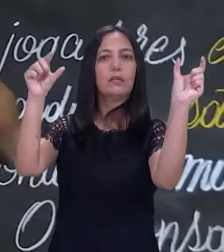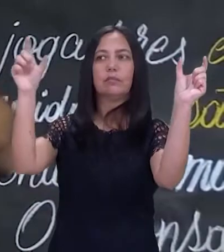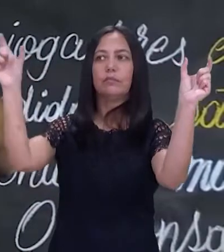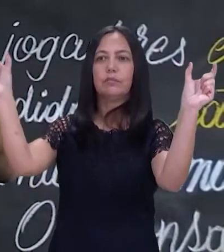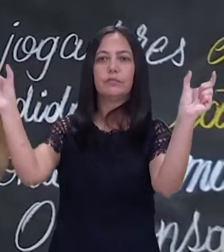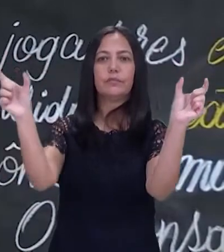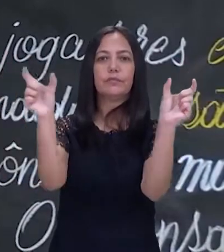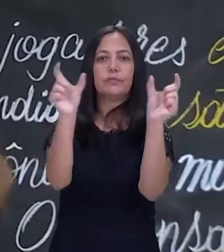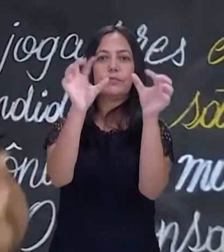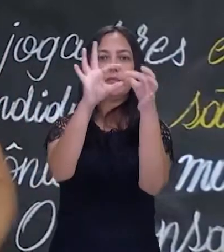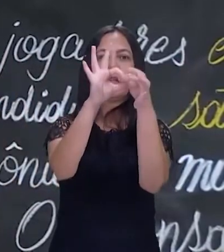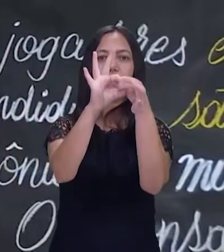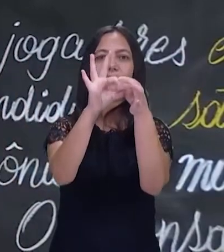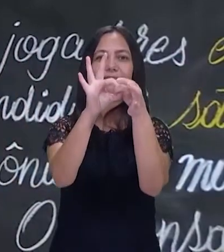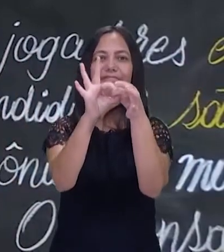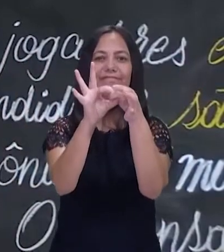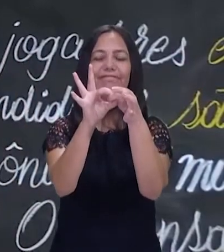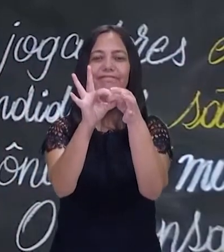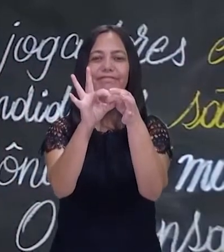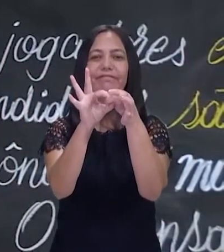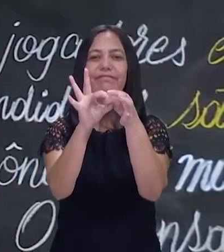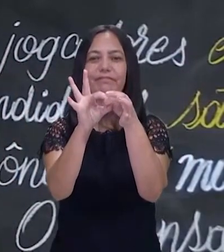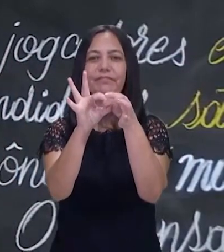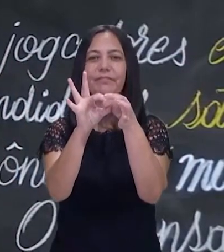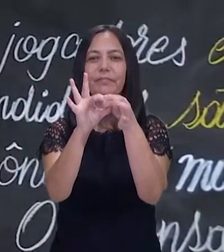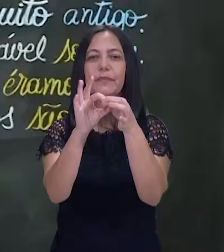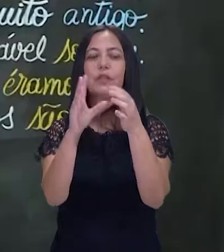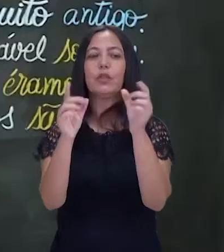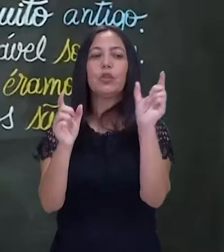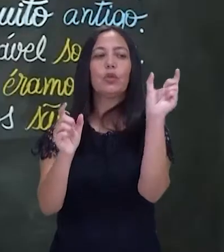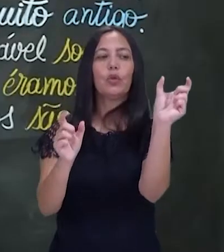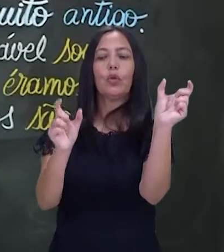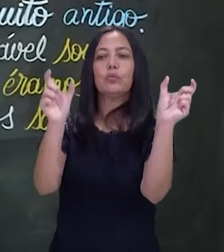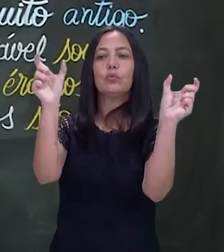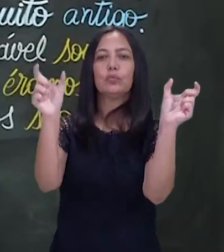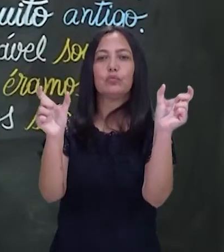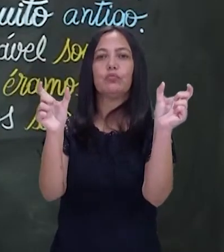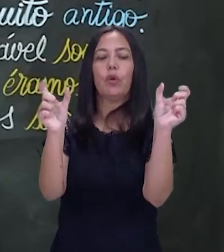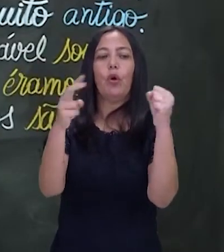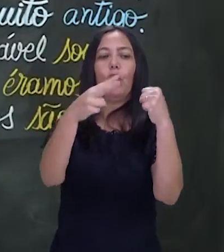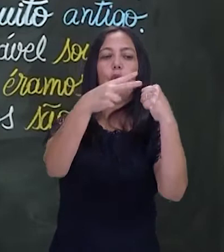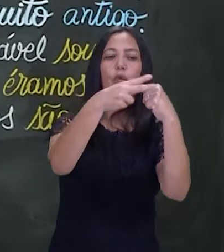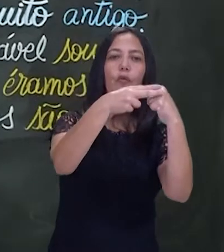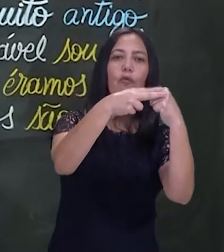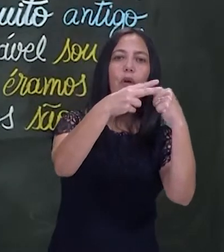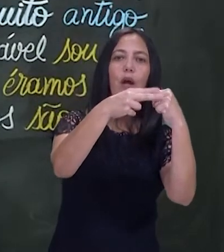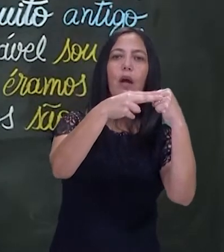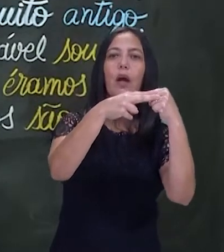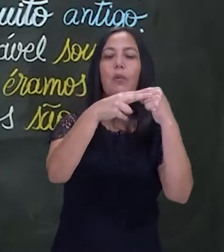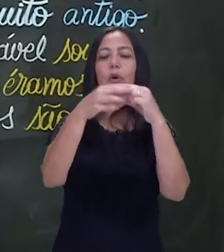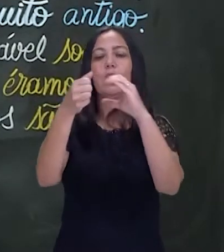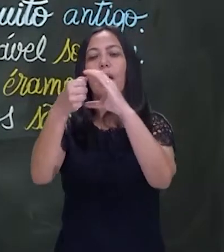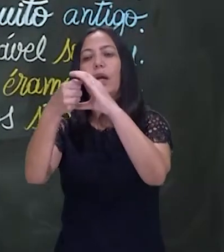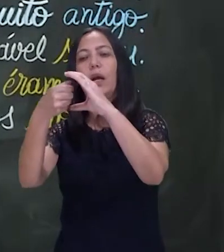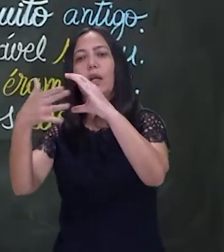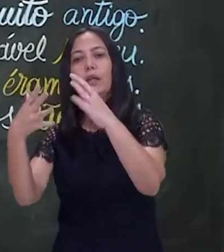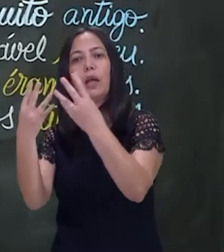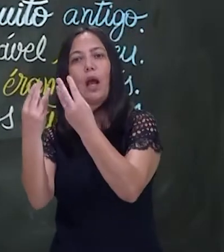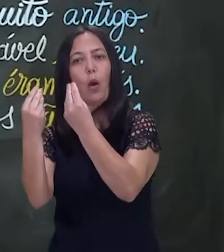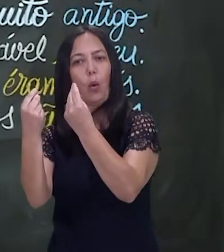informação sobre esse sujeito, que no caso é o predicativo. Então, esses dois elementos básicos compõem o que a gente chama